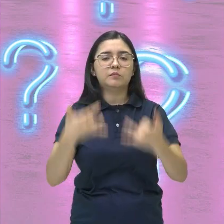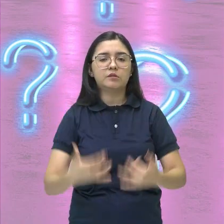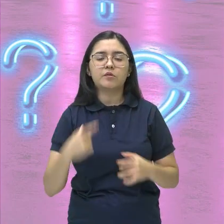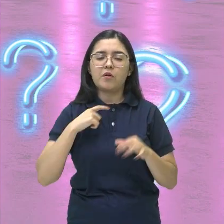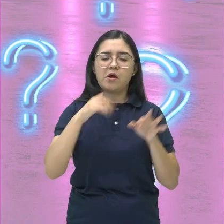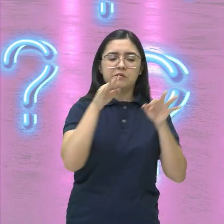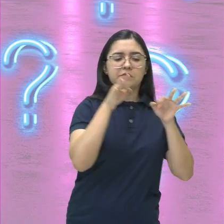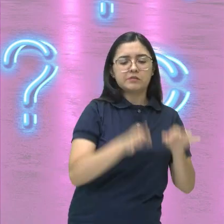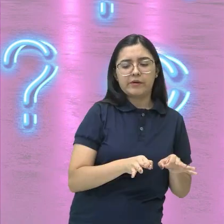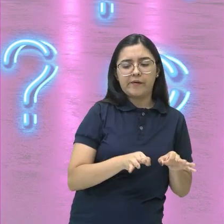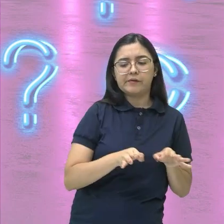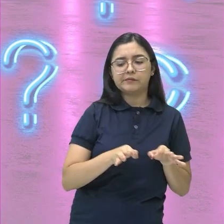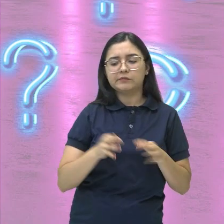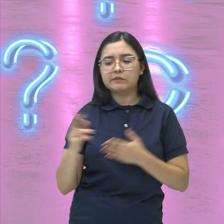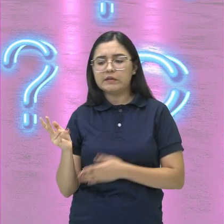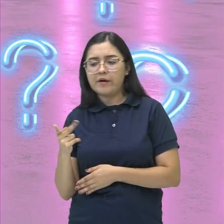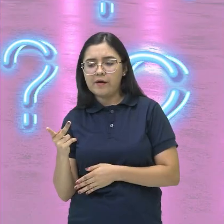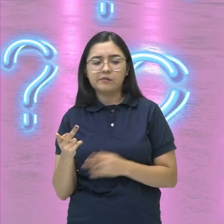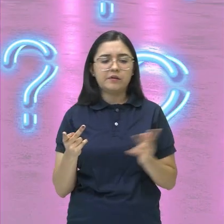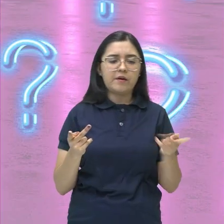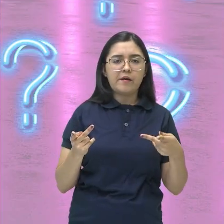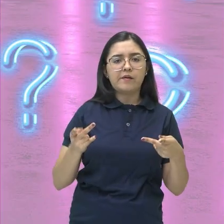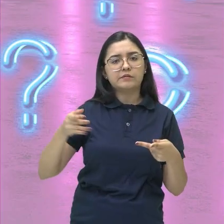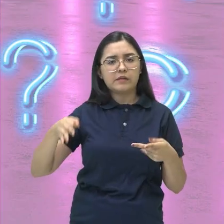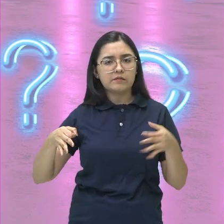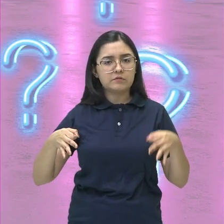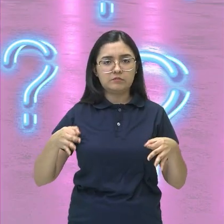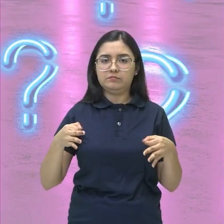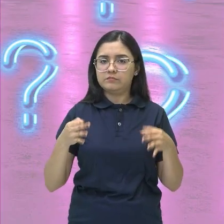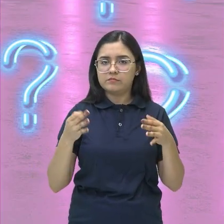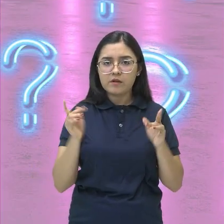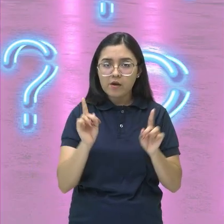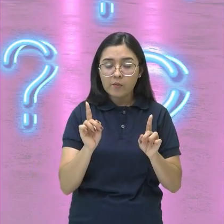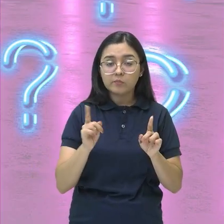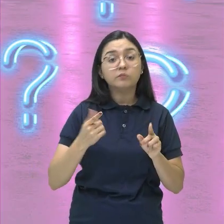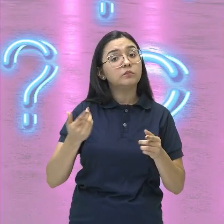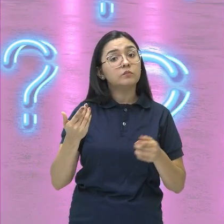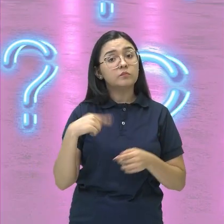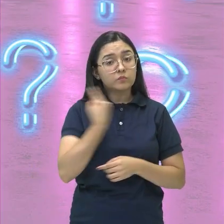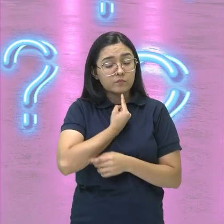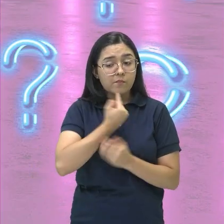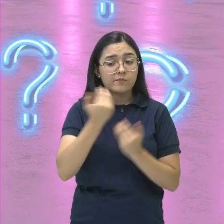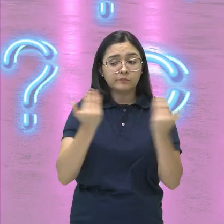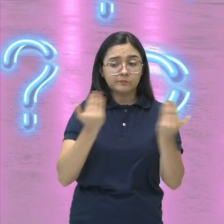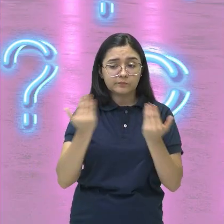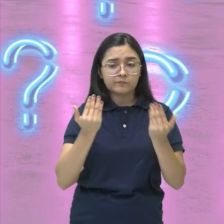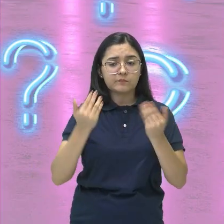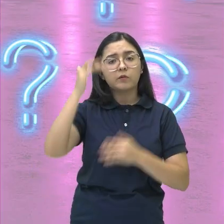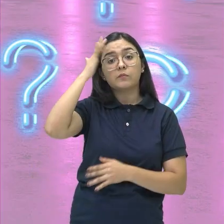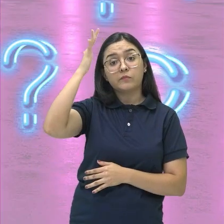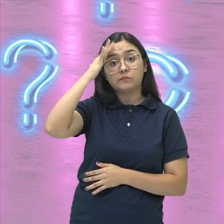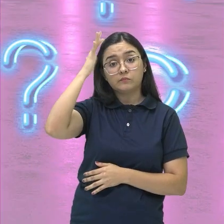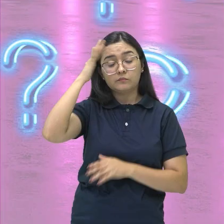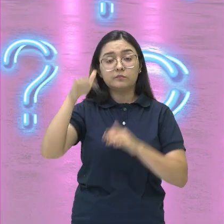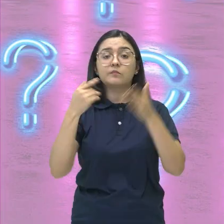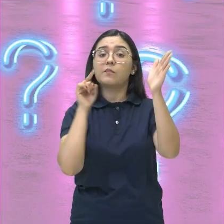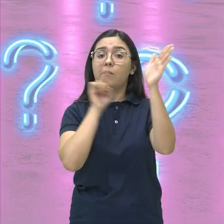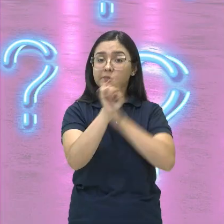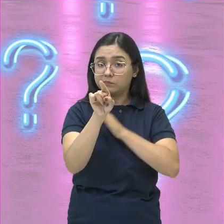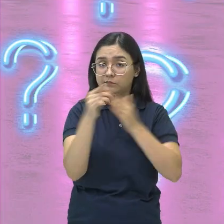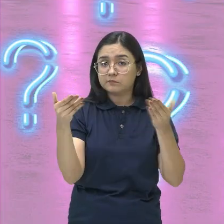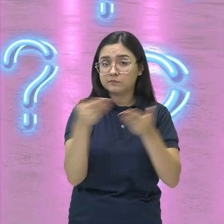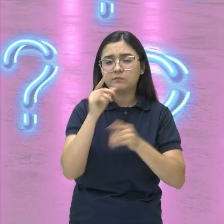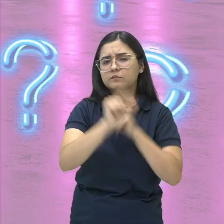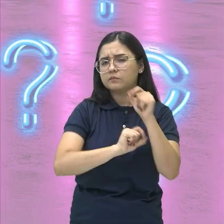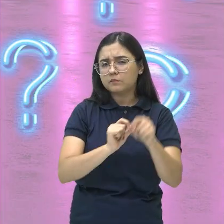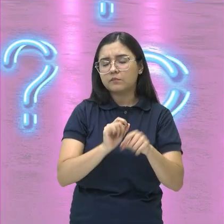certo, nem B é certo ou é errado. Nós vamos analisar, né, fazer uma reflexão sobre isso. E a pergunta que chega para vocês é